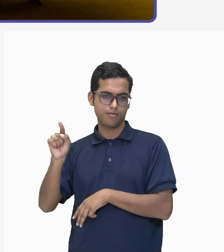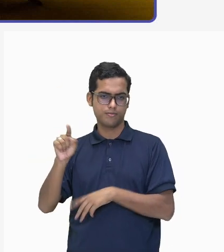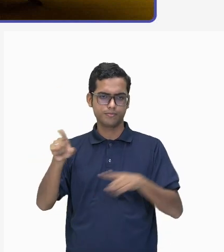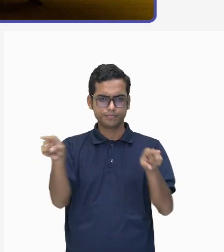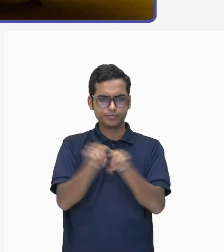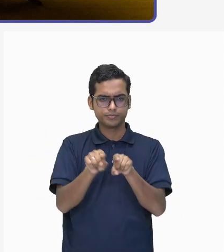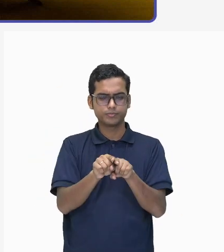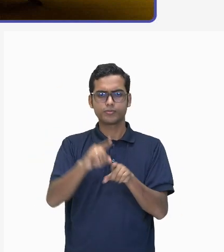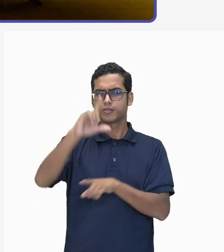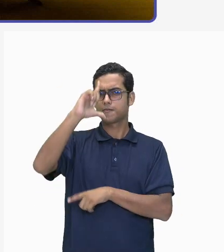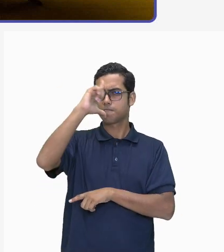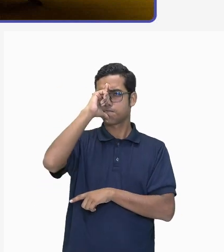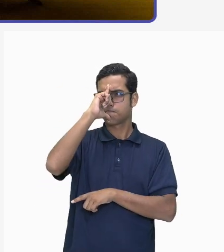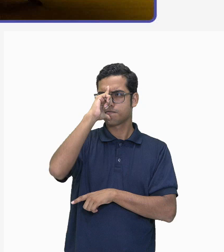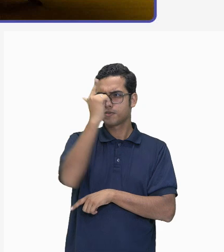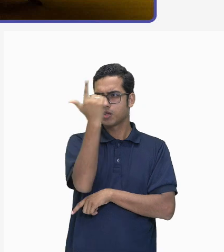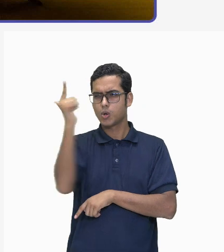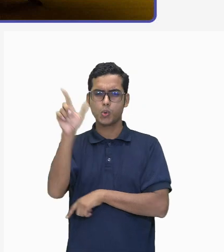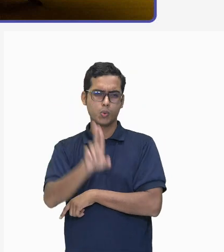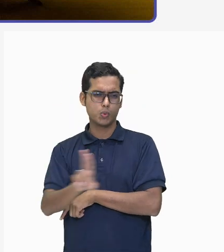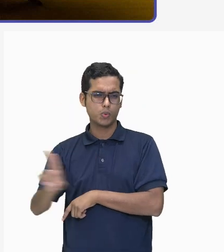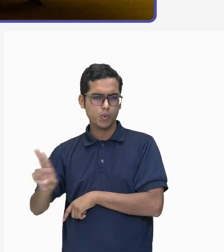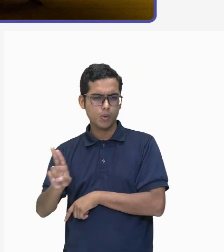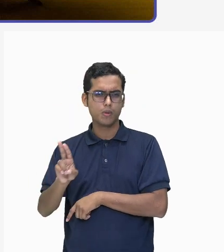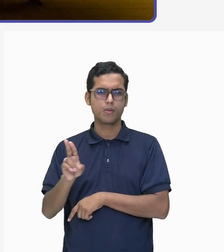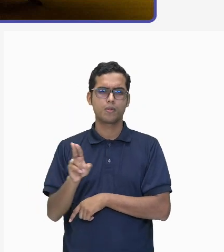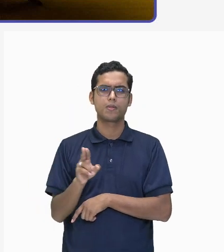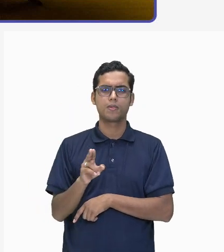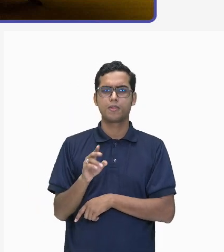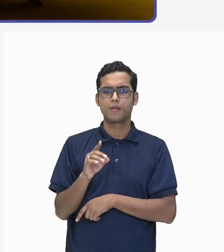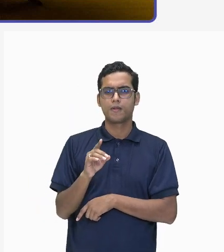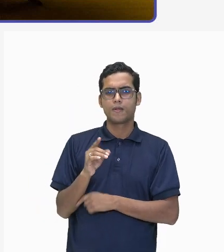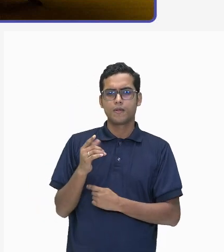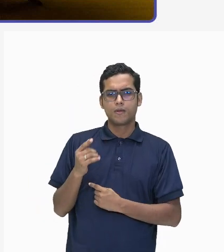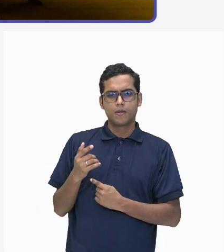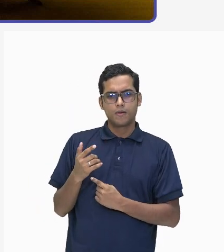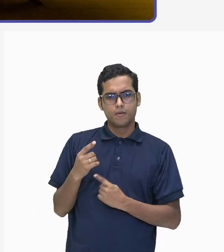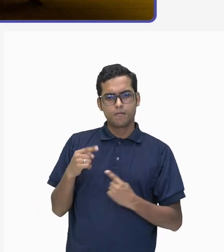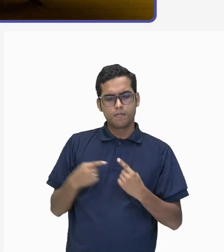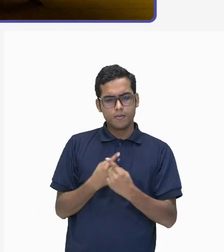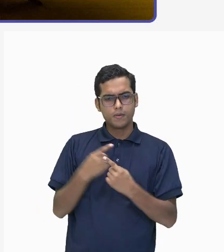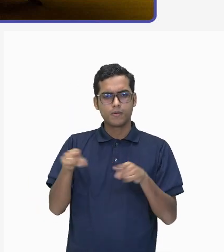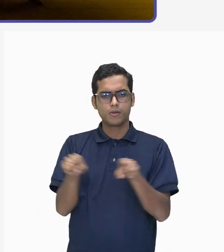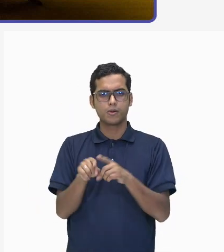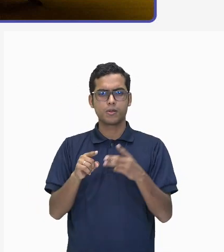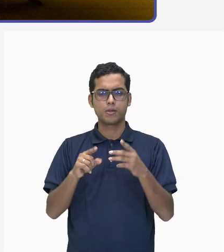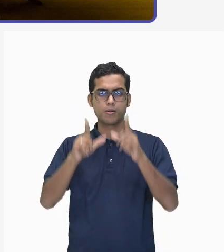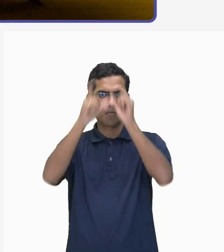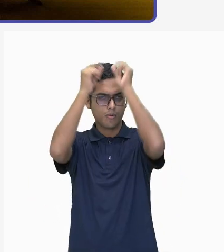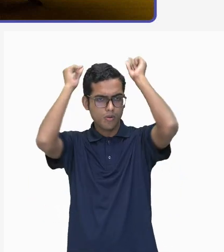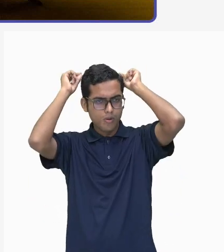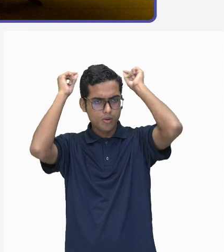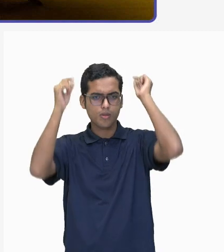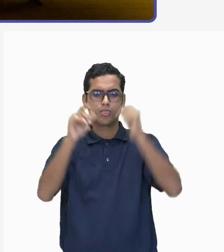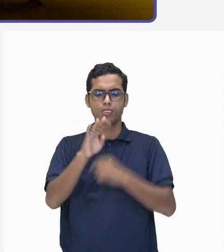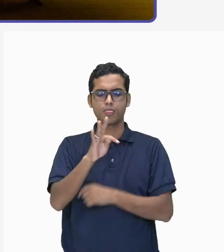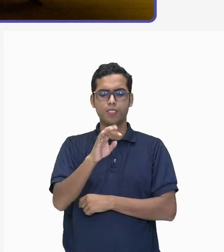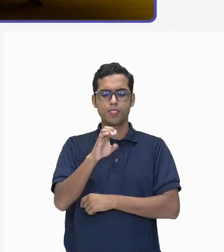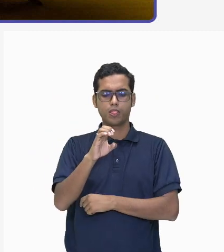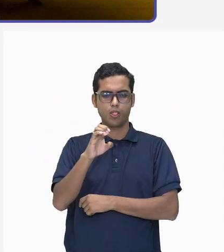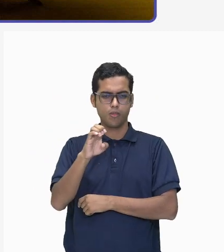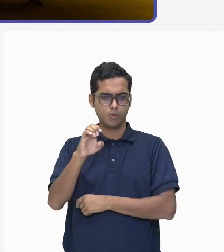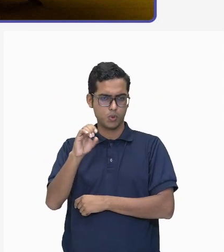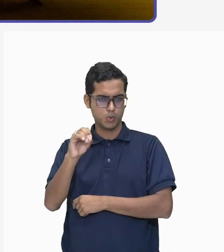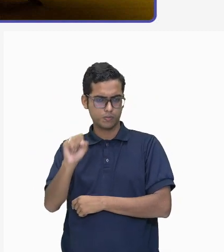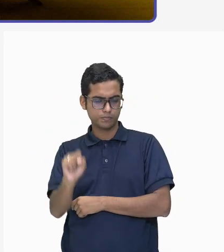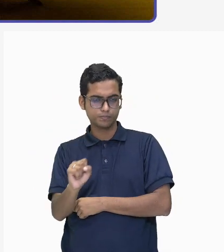latim, seria o quê? Né? Tel. Né? Teotó, não, no grego seria Theos. Né? Então, cada